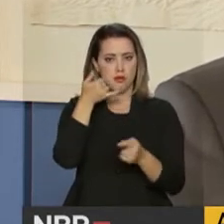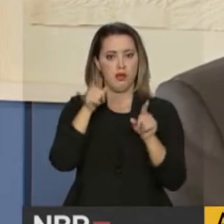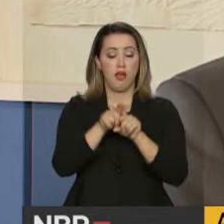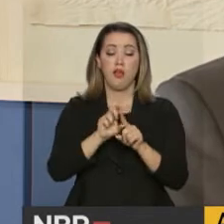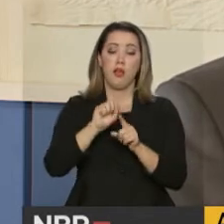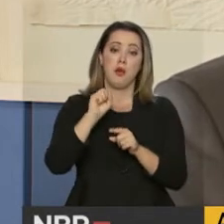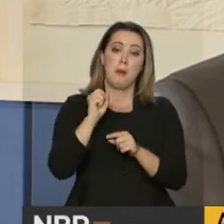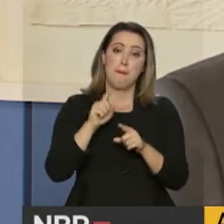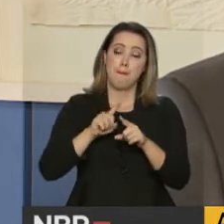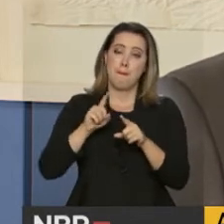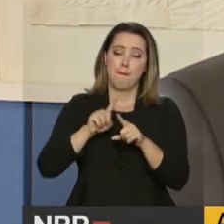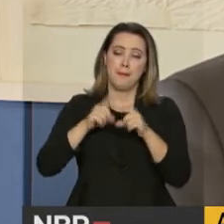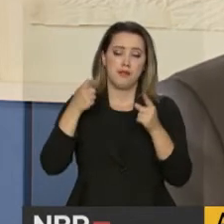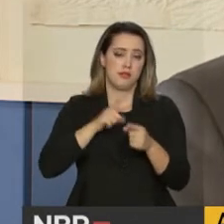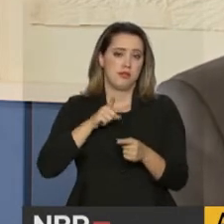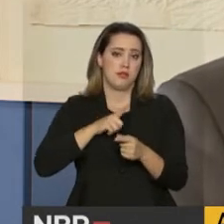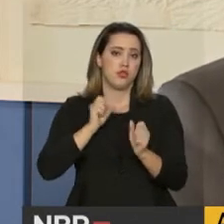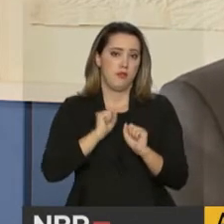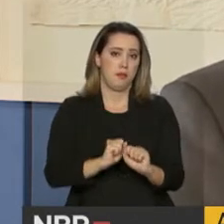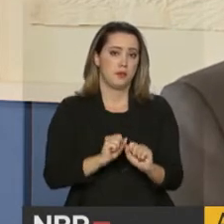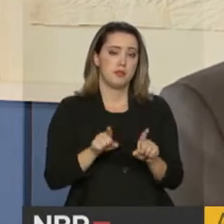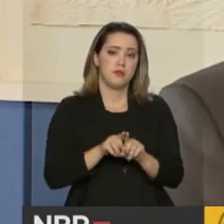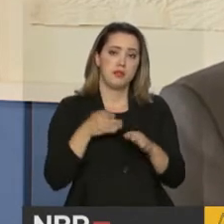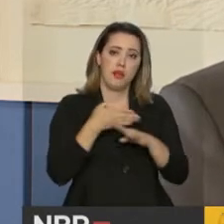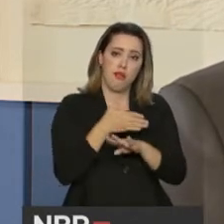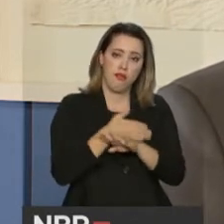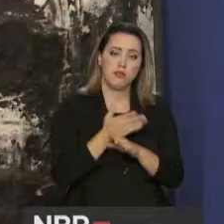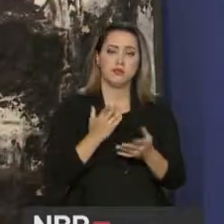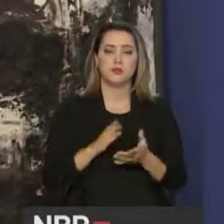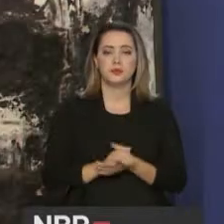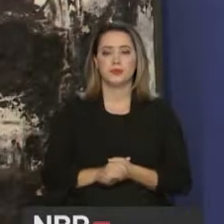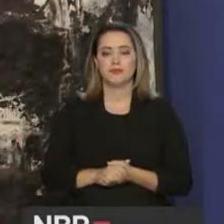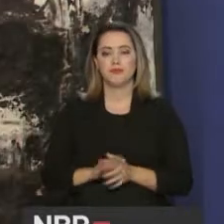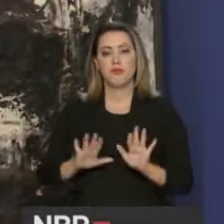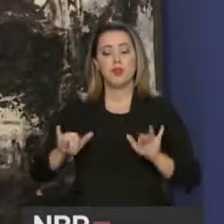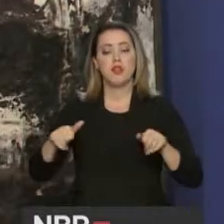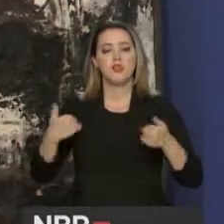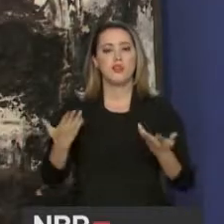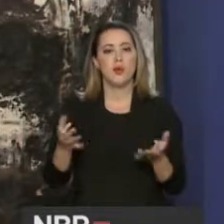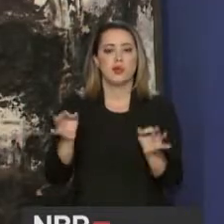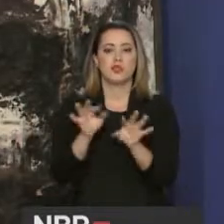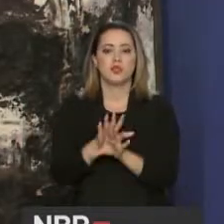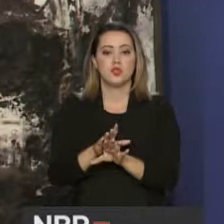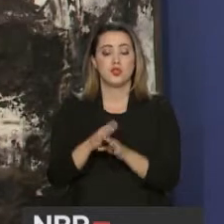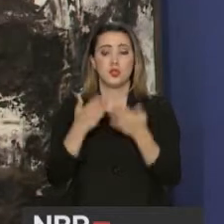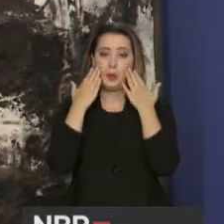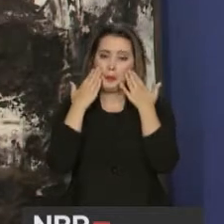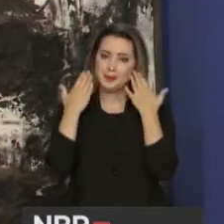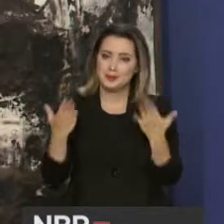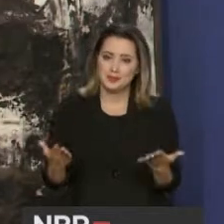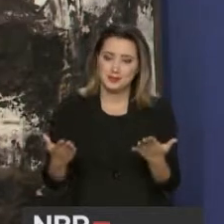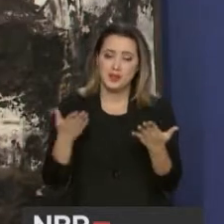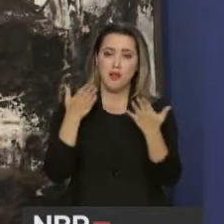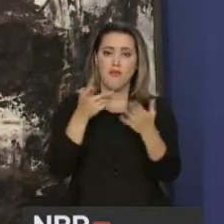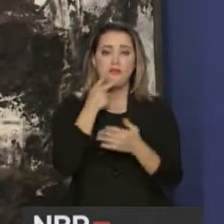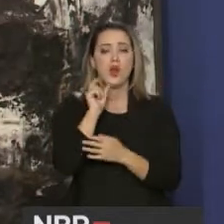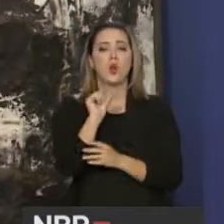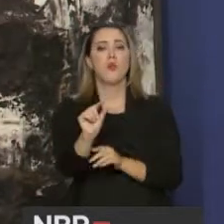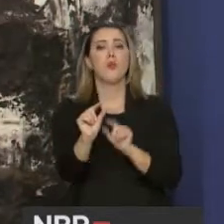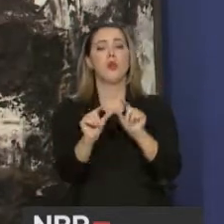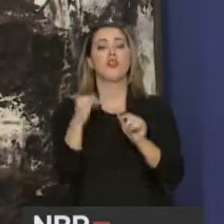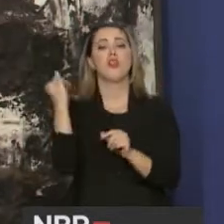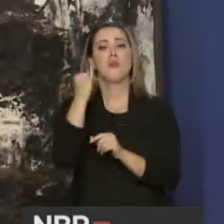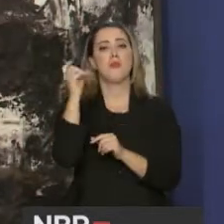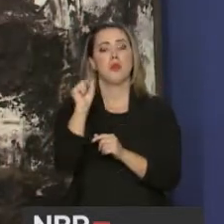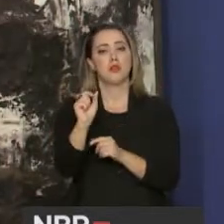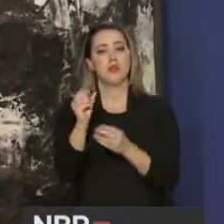na hora que a pessoa chegar, se houver espaço no grupo, ela entra. Então, para a gente encerrar o nosso programa, fala um pouquinho da